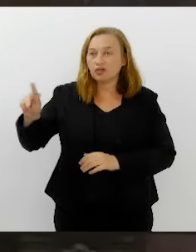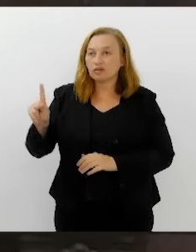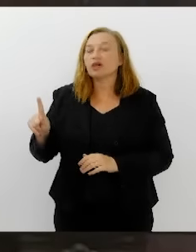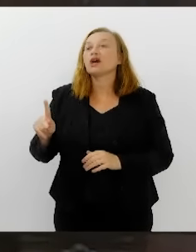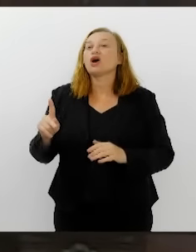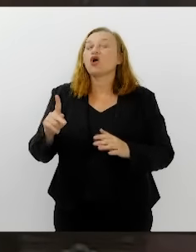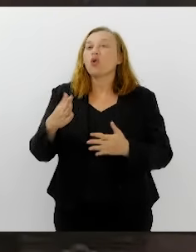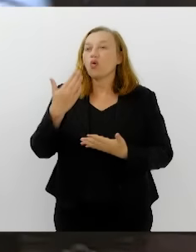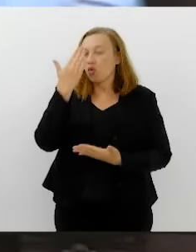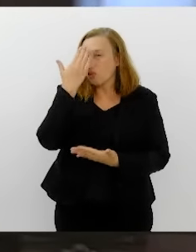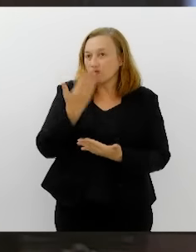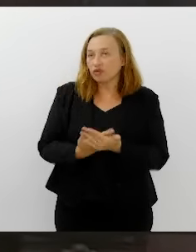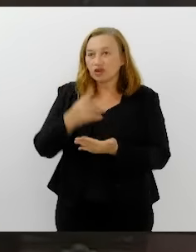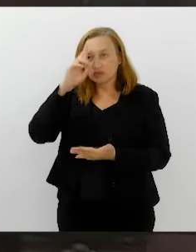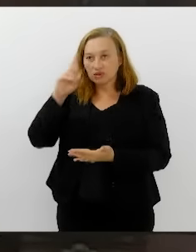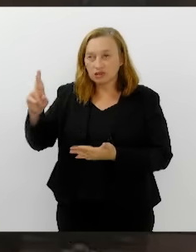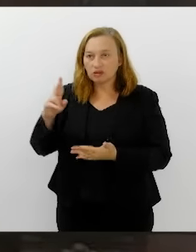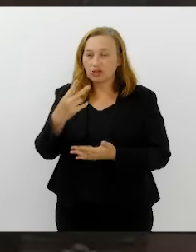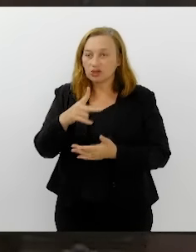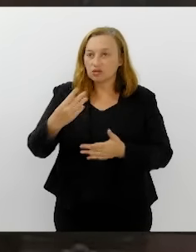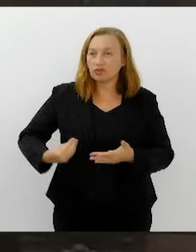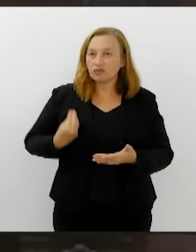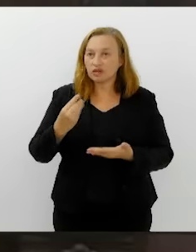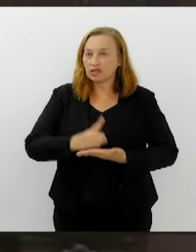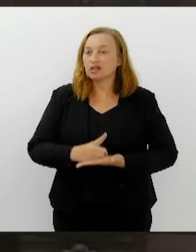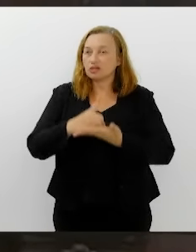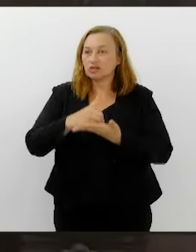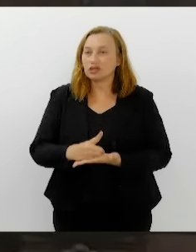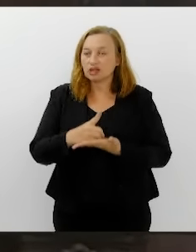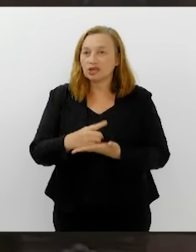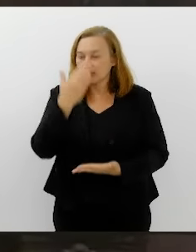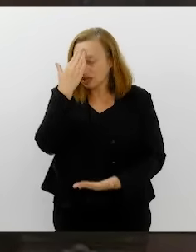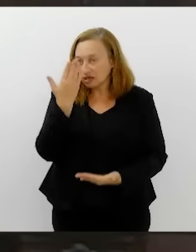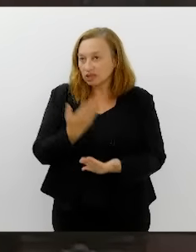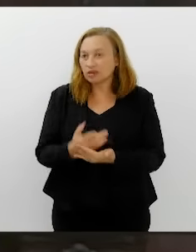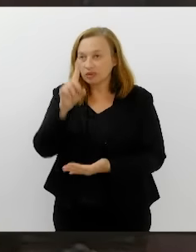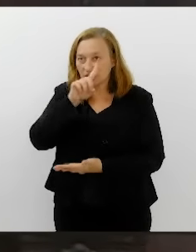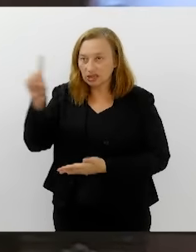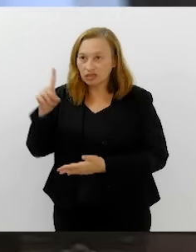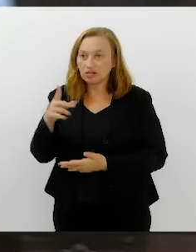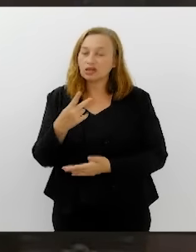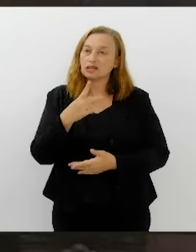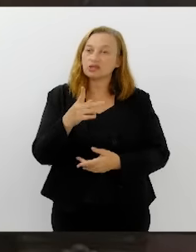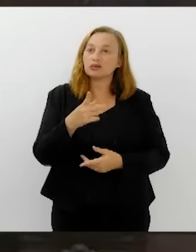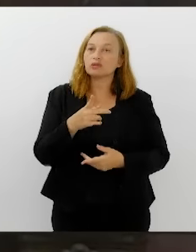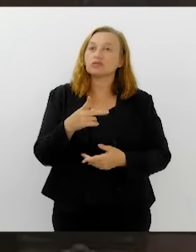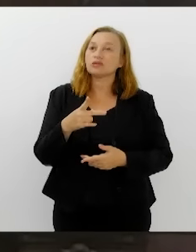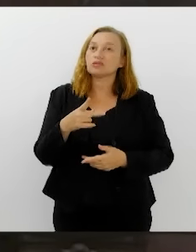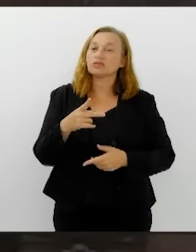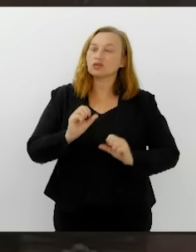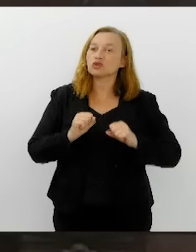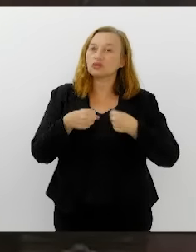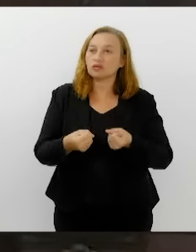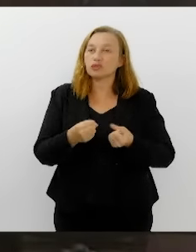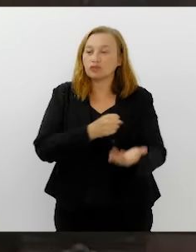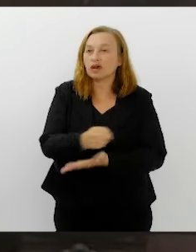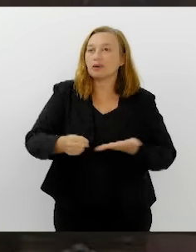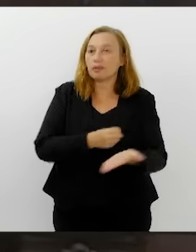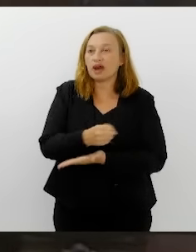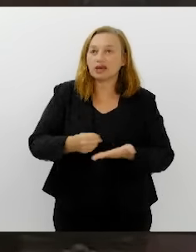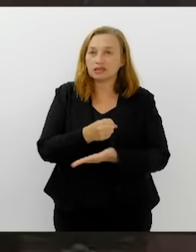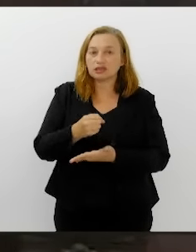pensamentos serão estabelecidos. Esta confiança em Deus e em seus desígnios foi o alicerce sobre o qual